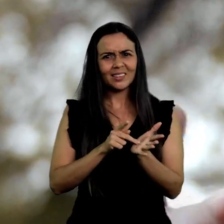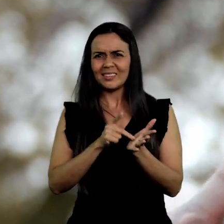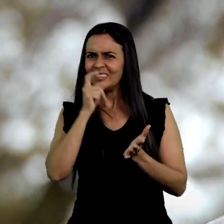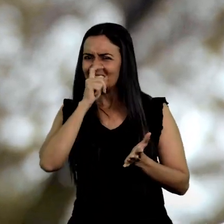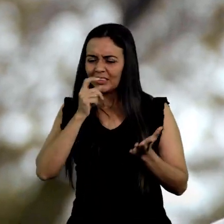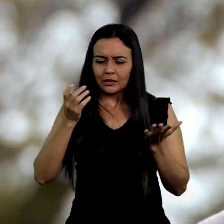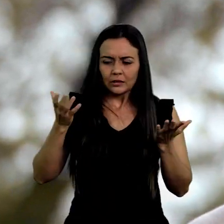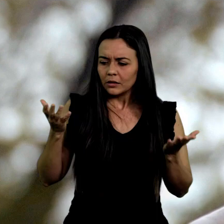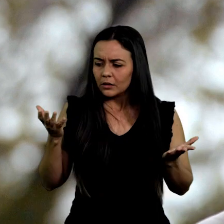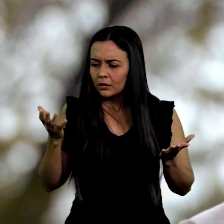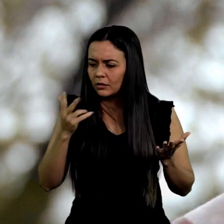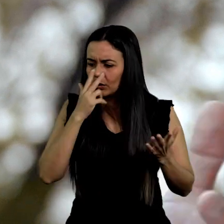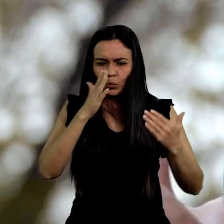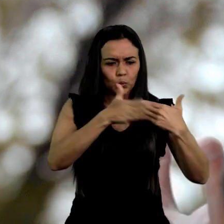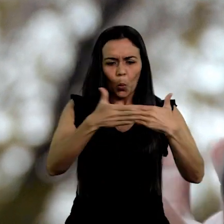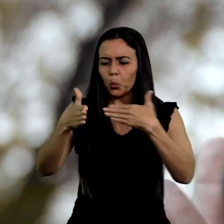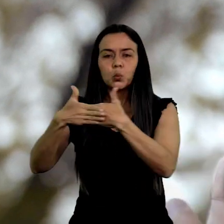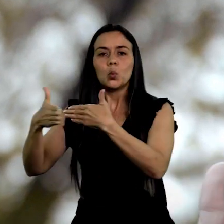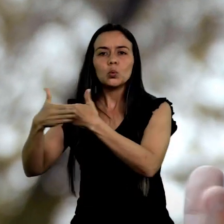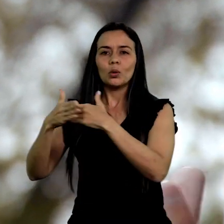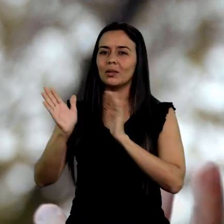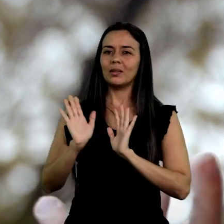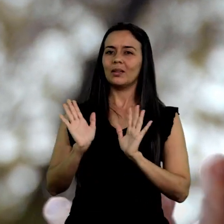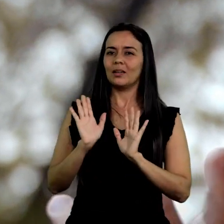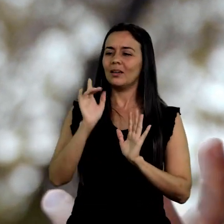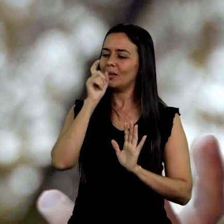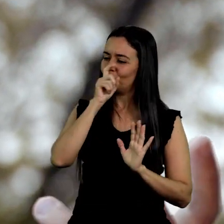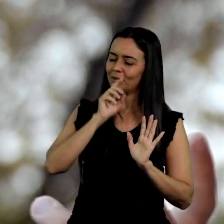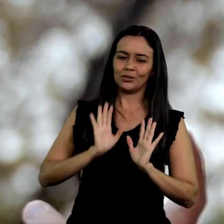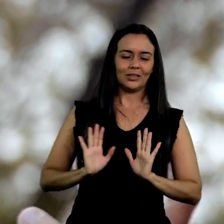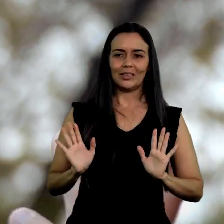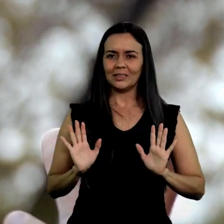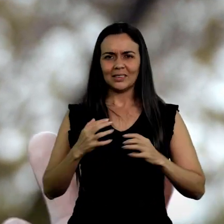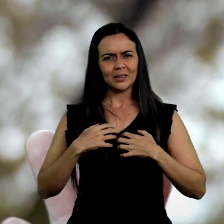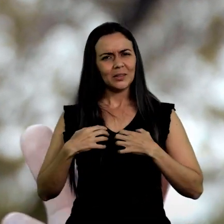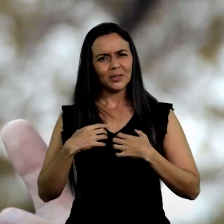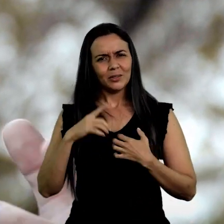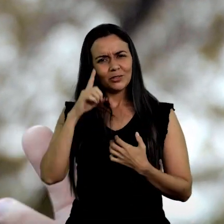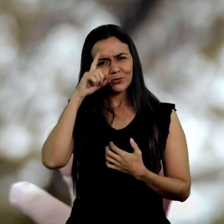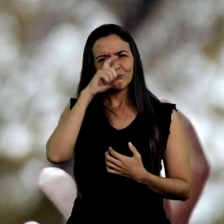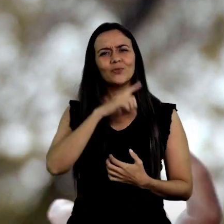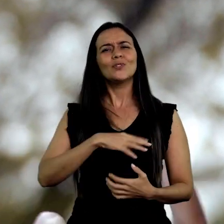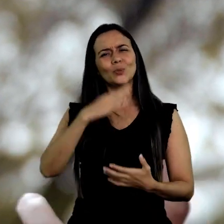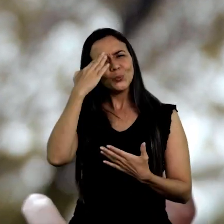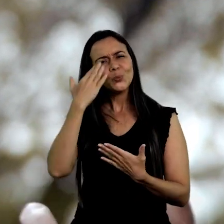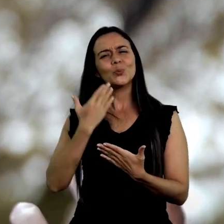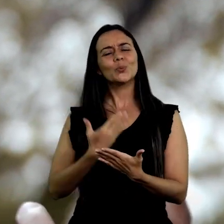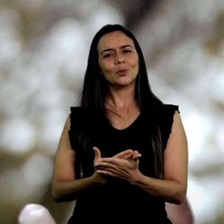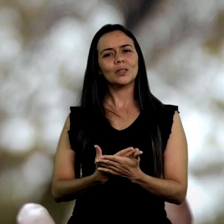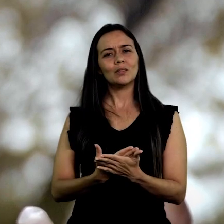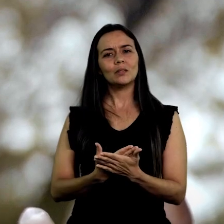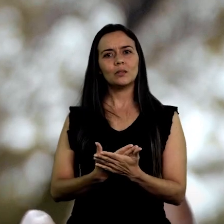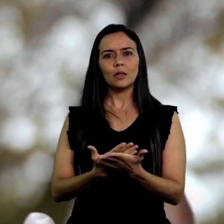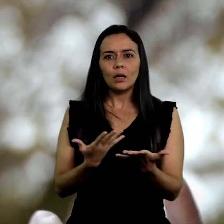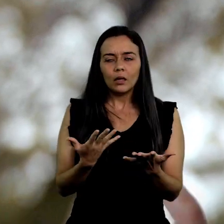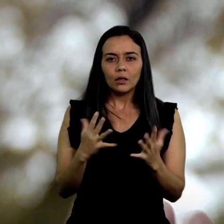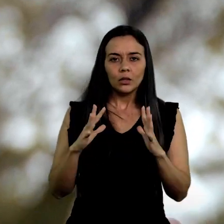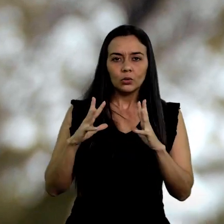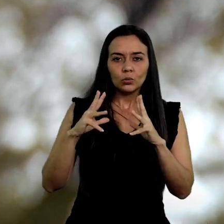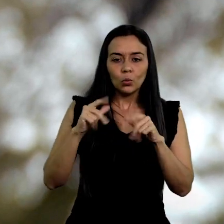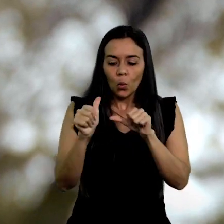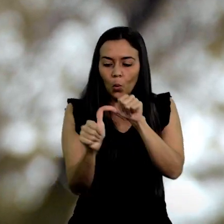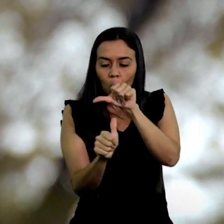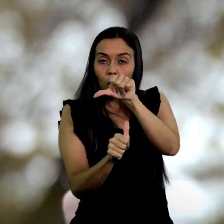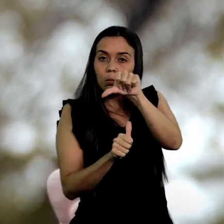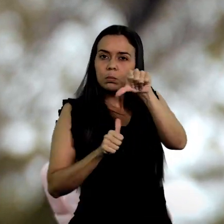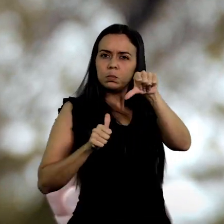eu saio aqui, está tudo fechado, né? Parece que é um sonho, né? Então, eu acho que esse fato em si, né? Essa mudança radical de